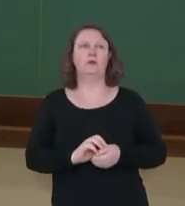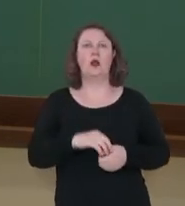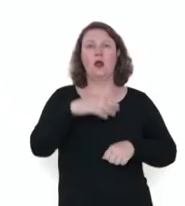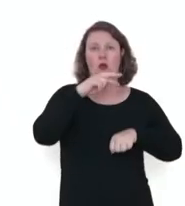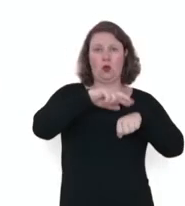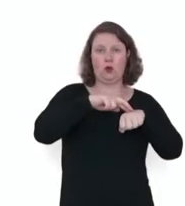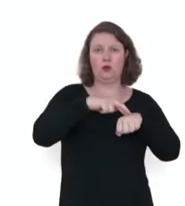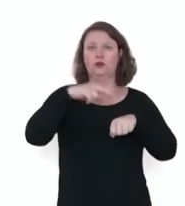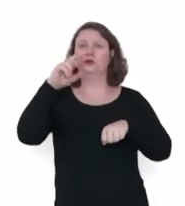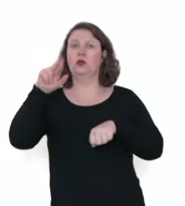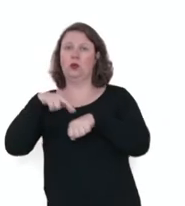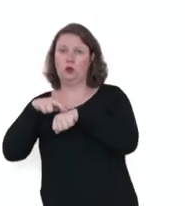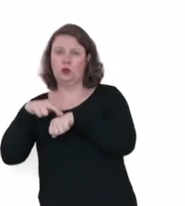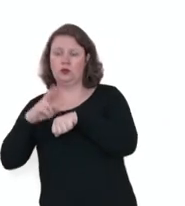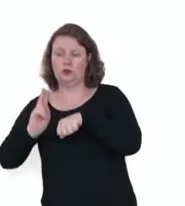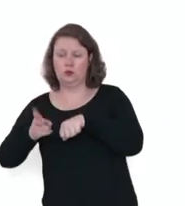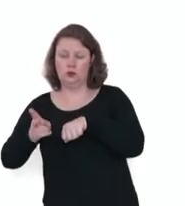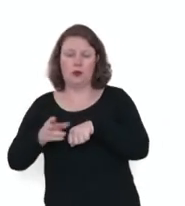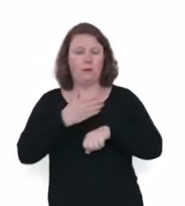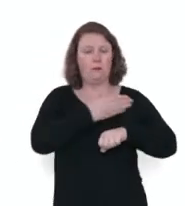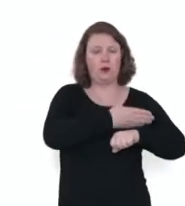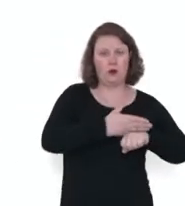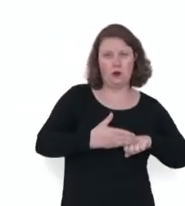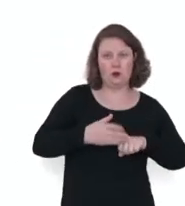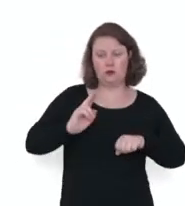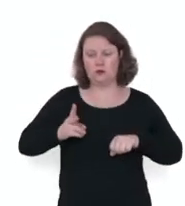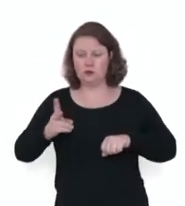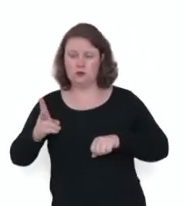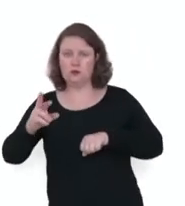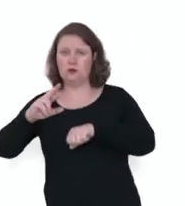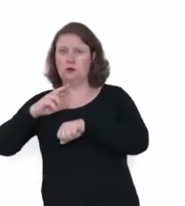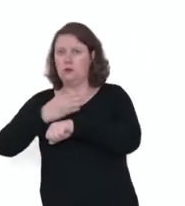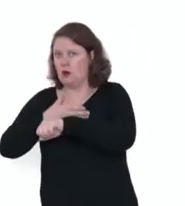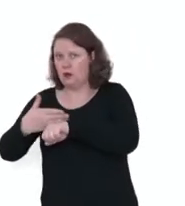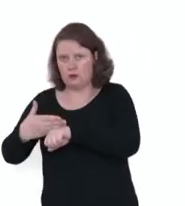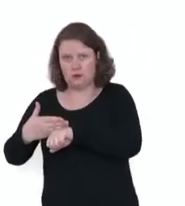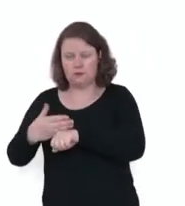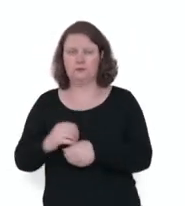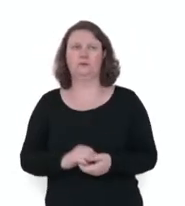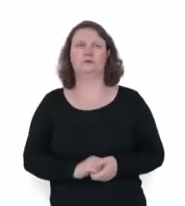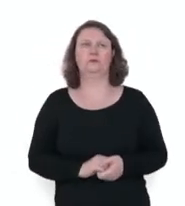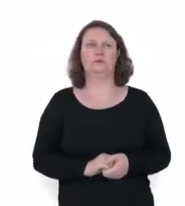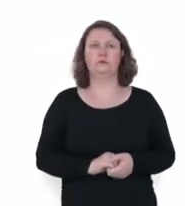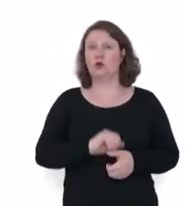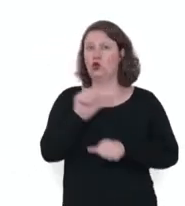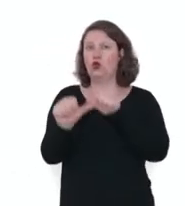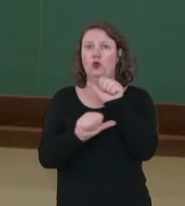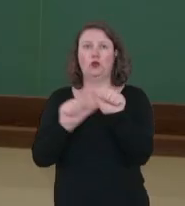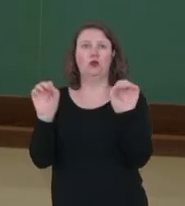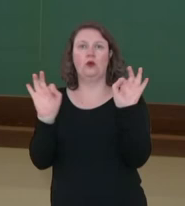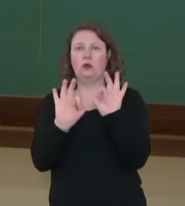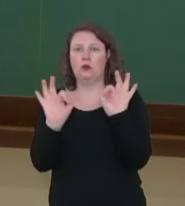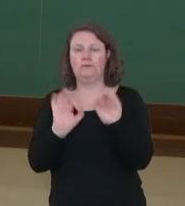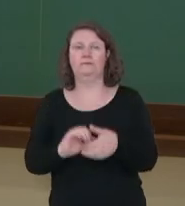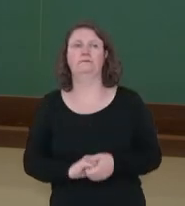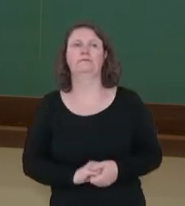branca. Ele chama aqui, então, de geração P. Aí ele realiza uma